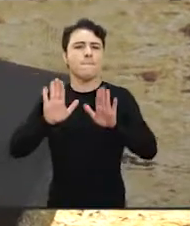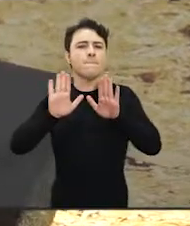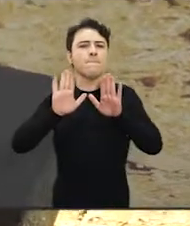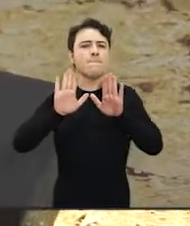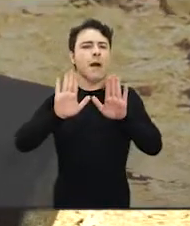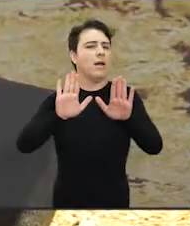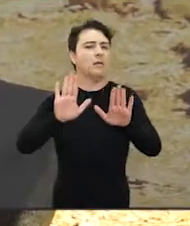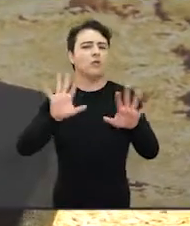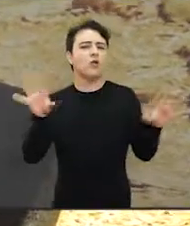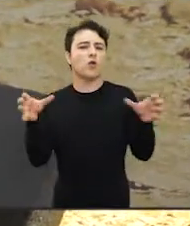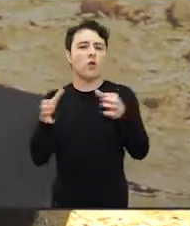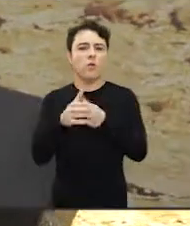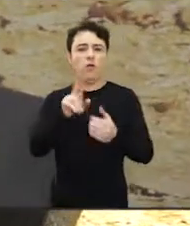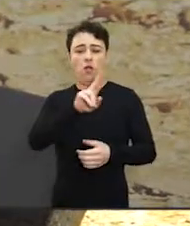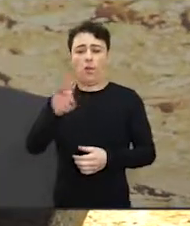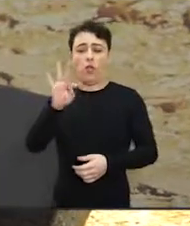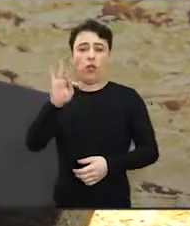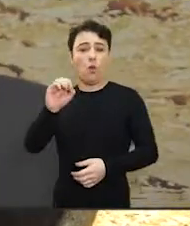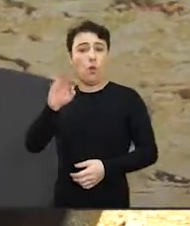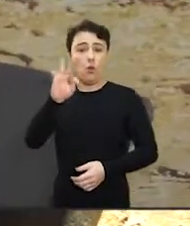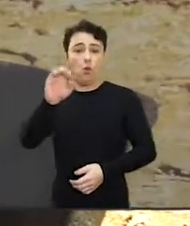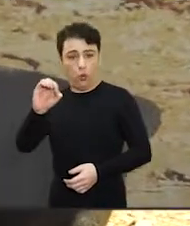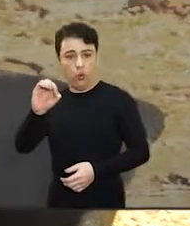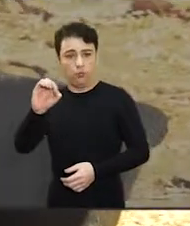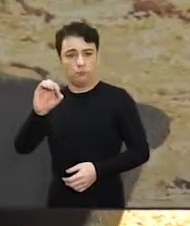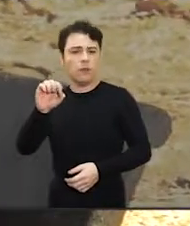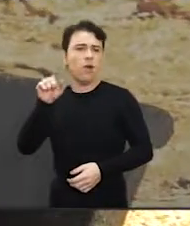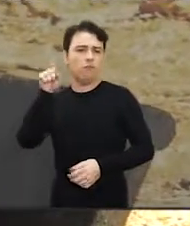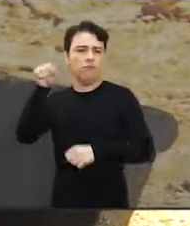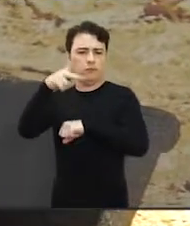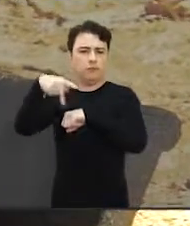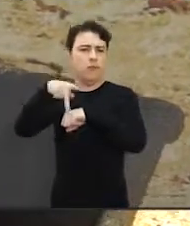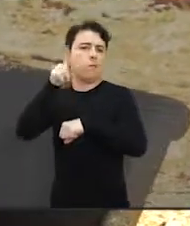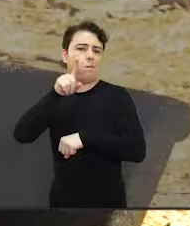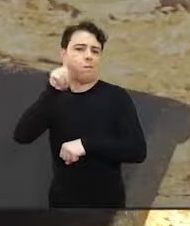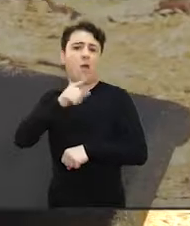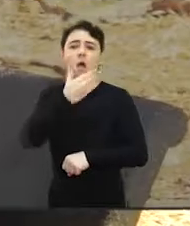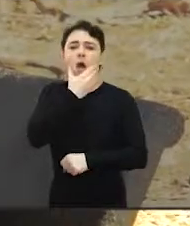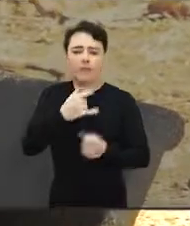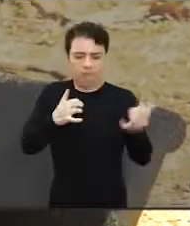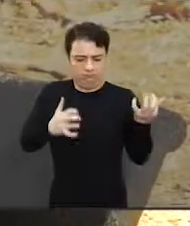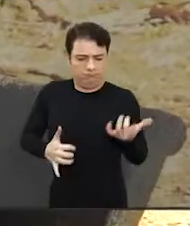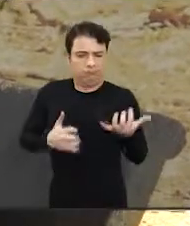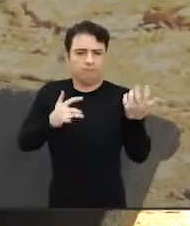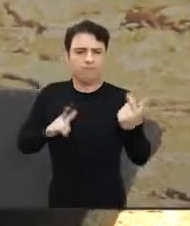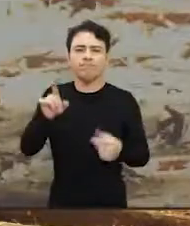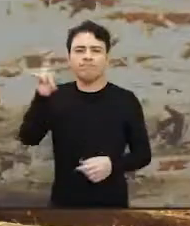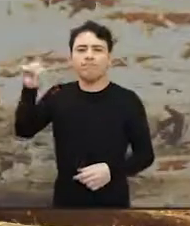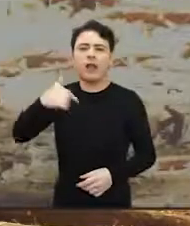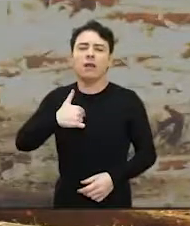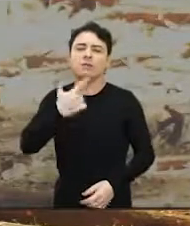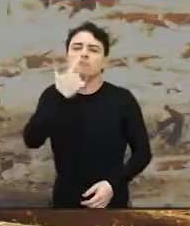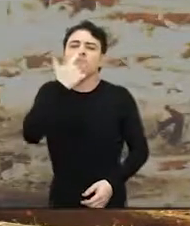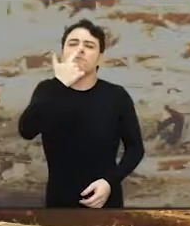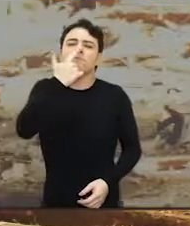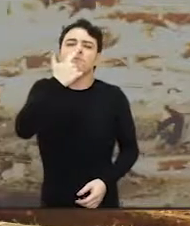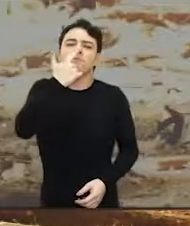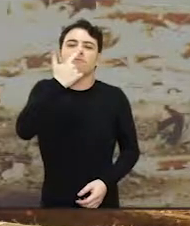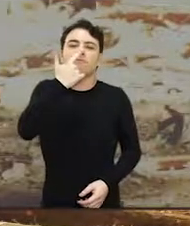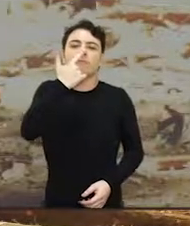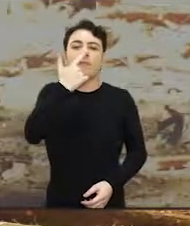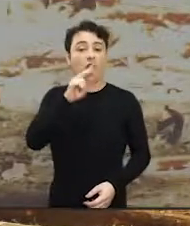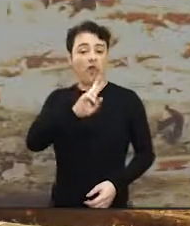na guitarra, Steve Lukather, é um cara que eu gosto muito no meu instrumento, né, Mas eu gosto também de tudo, assim,